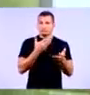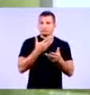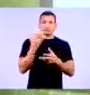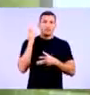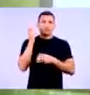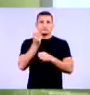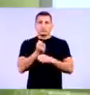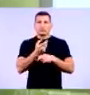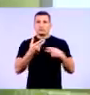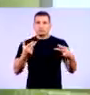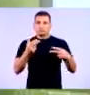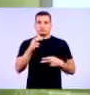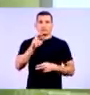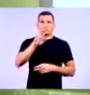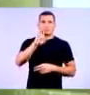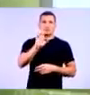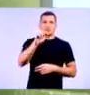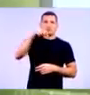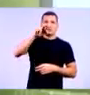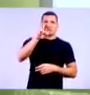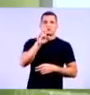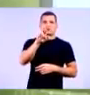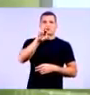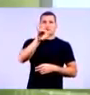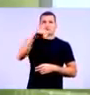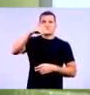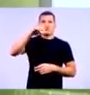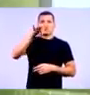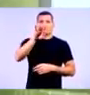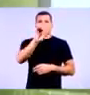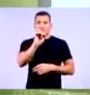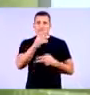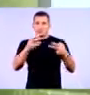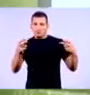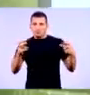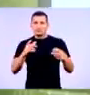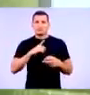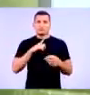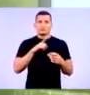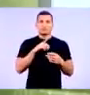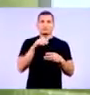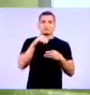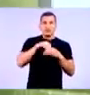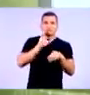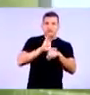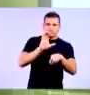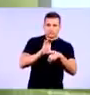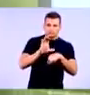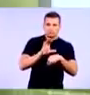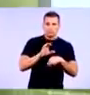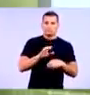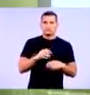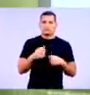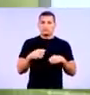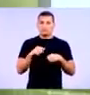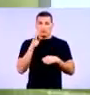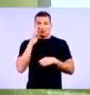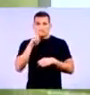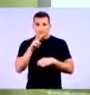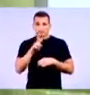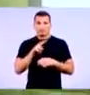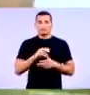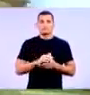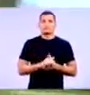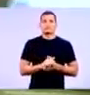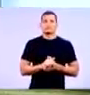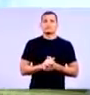revisão, requerimento, qualquer procedimento dentro do curso, vocês vão ter que observar esses prazos. Sem mais delongas, vamos para a aula.